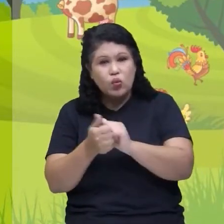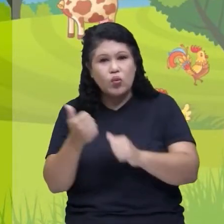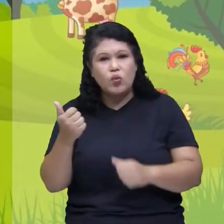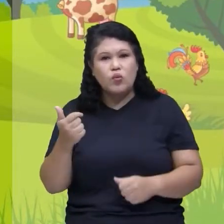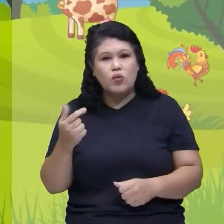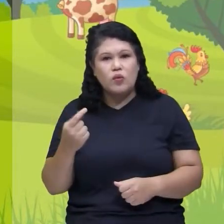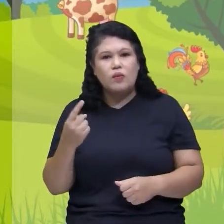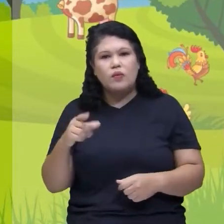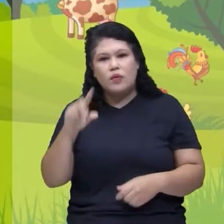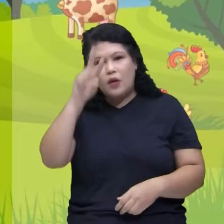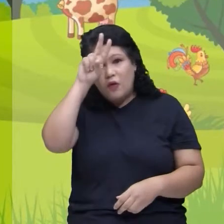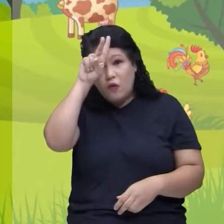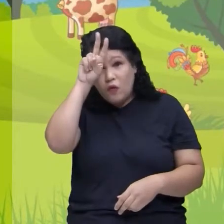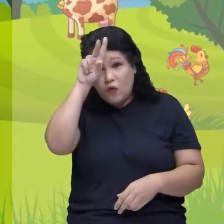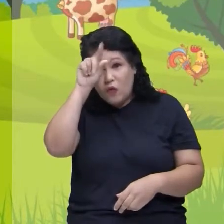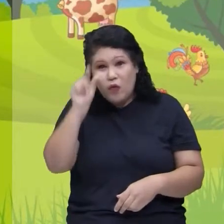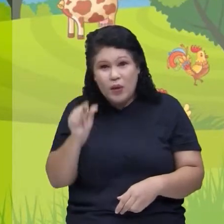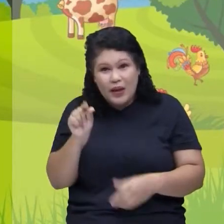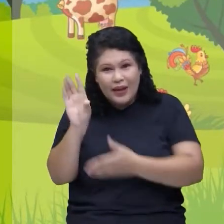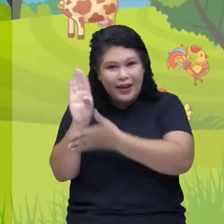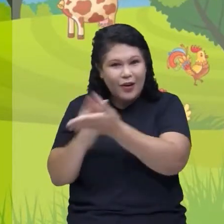e já! Corrida da formiguinha.